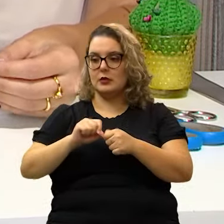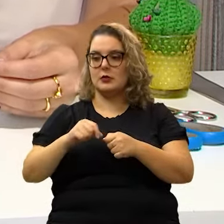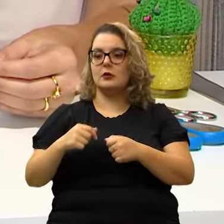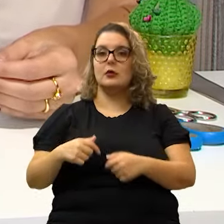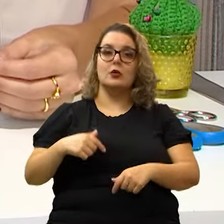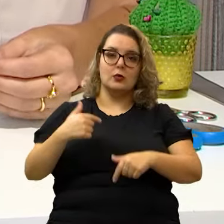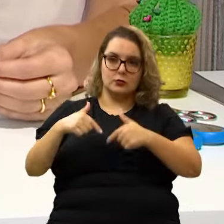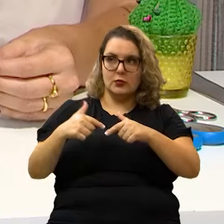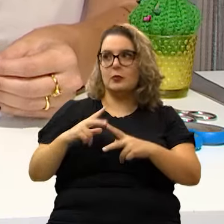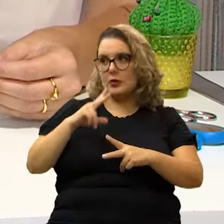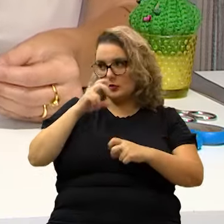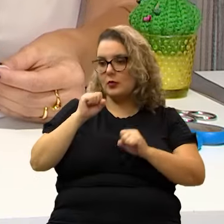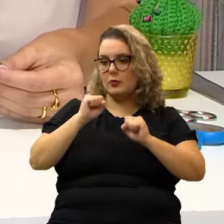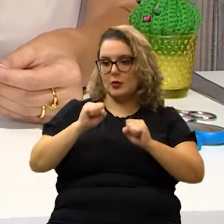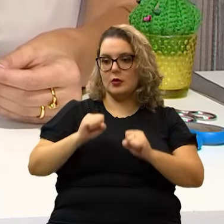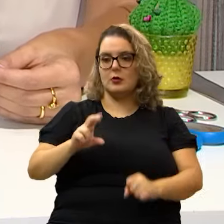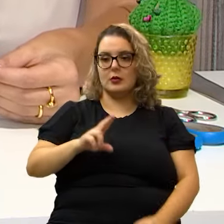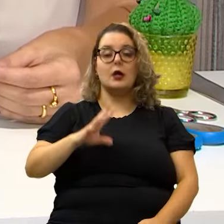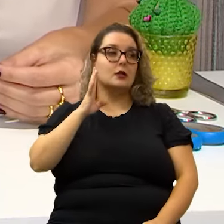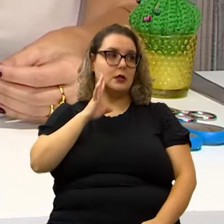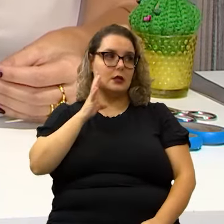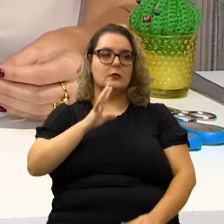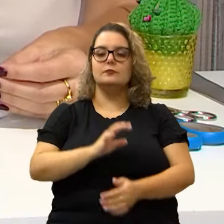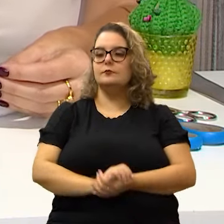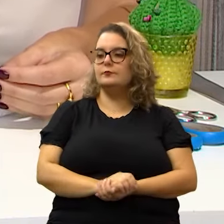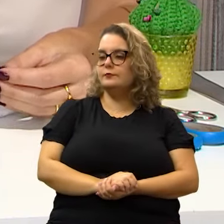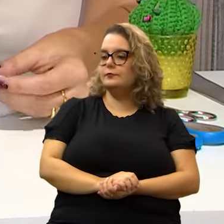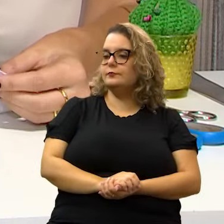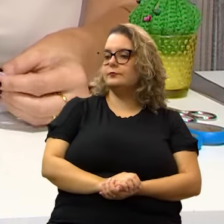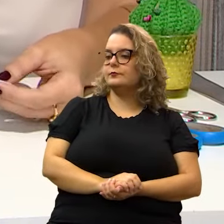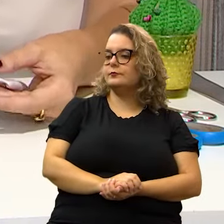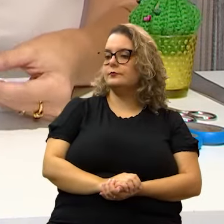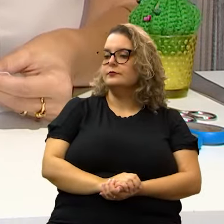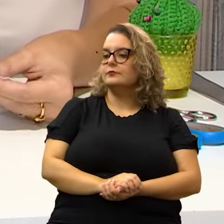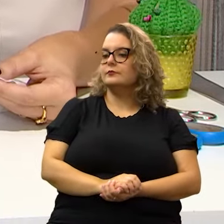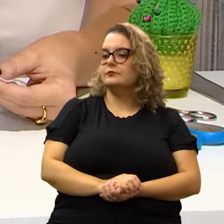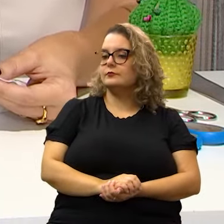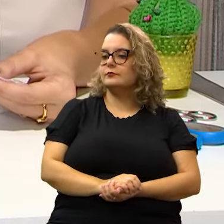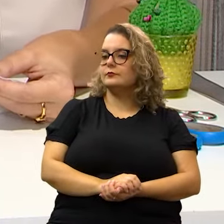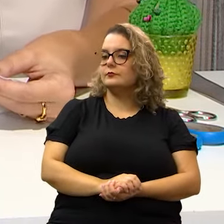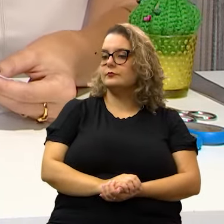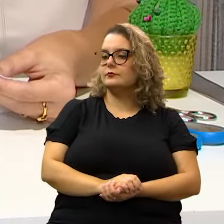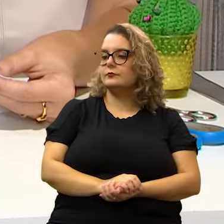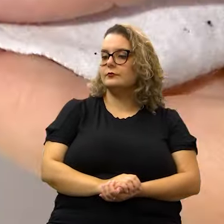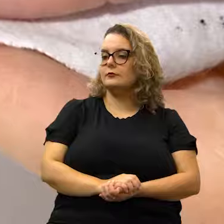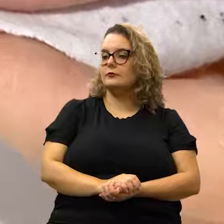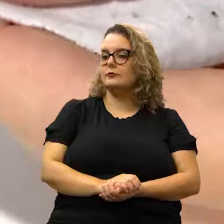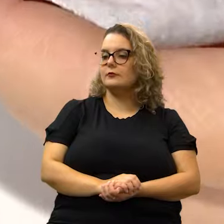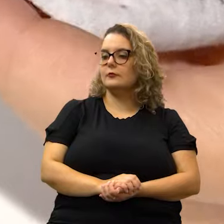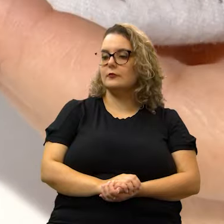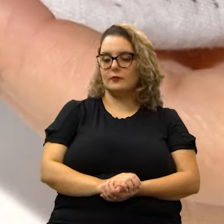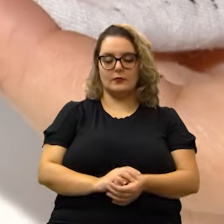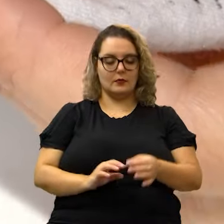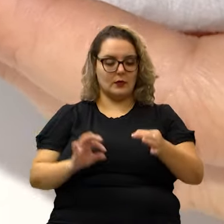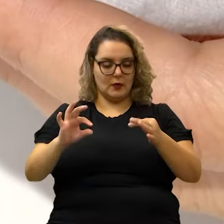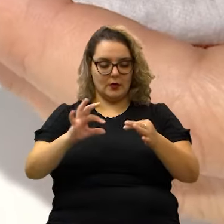fazer um trabalho mais resistente, também pode ser usada. Ah, bacana. Então aqui a gente vai colocar a linha, a